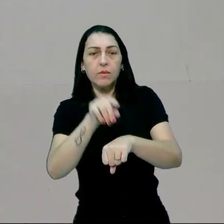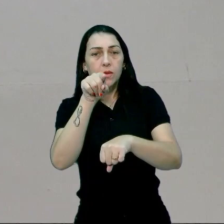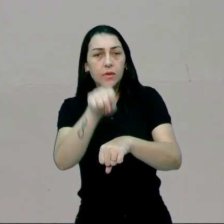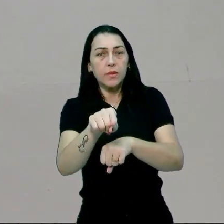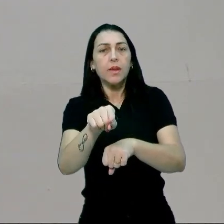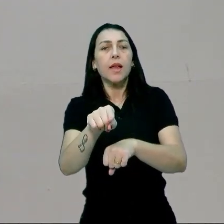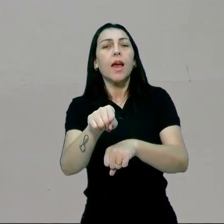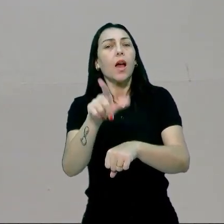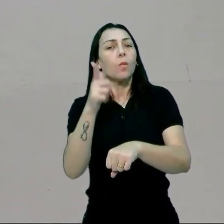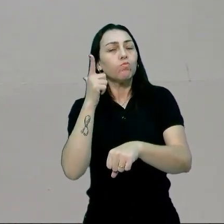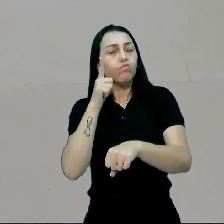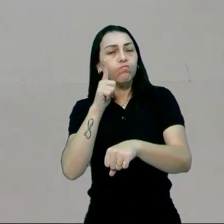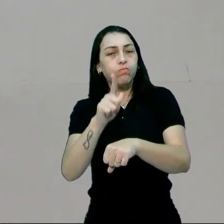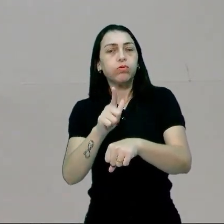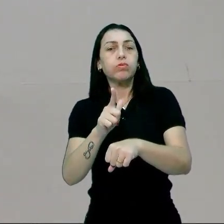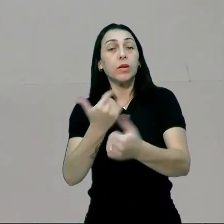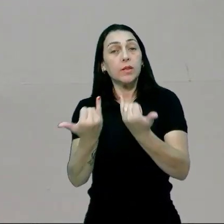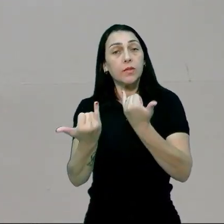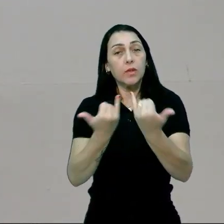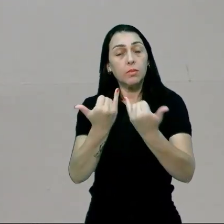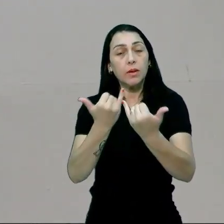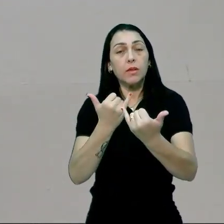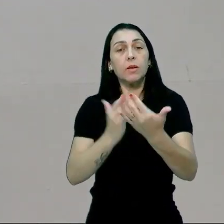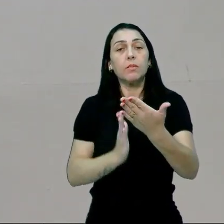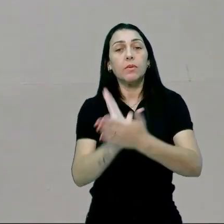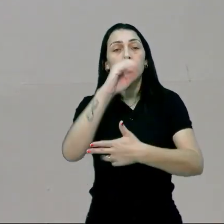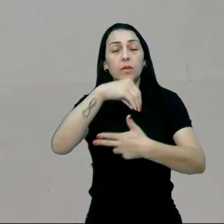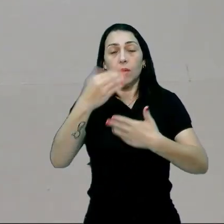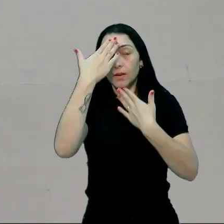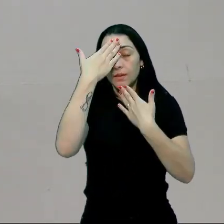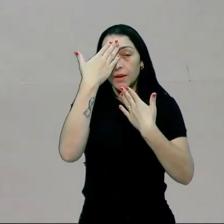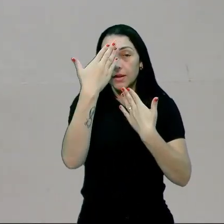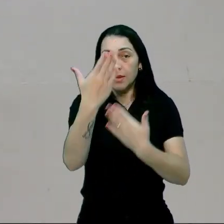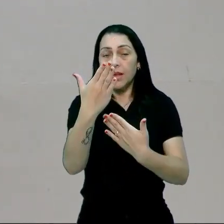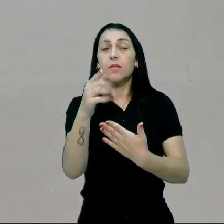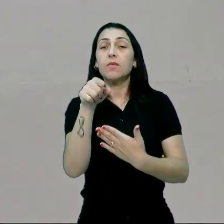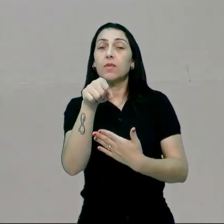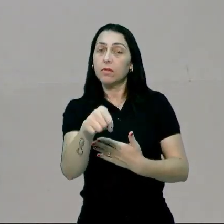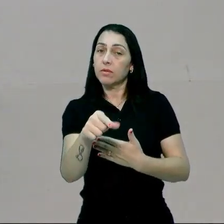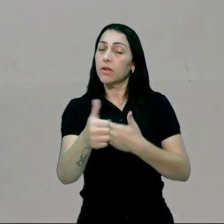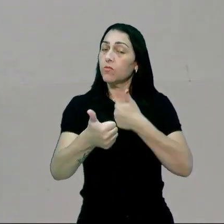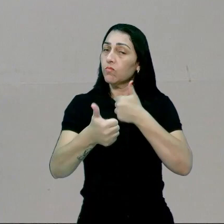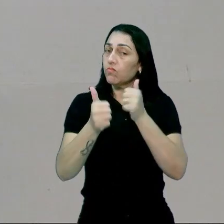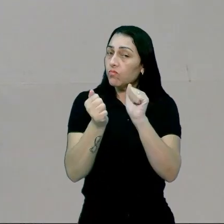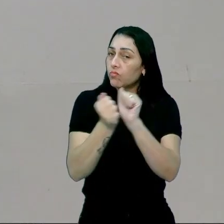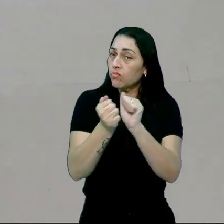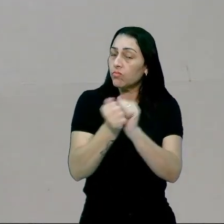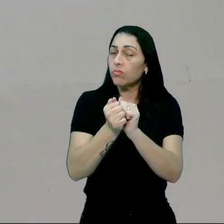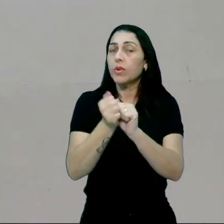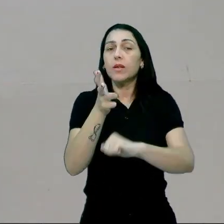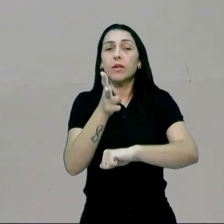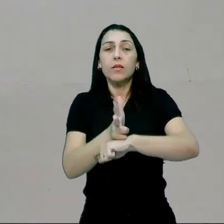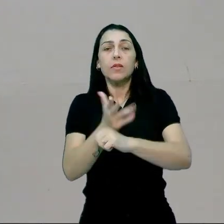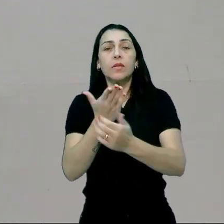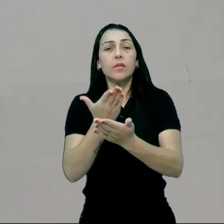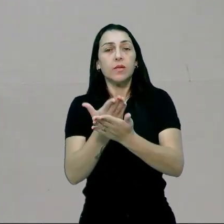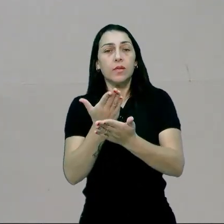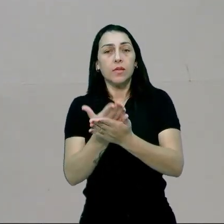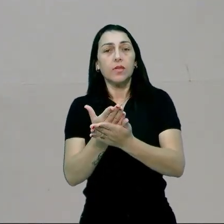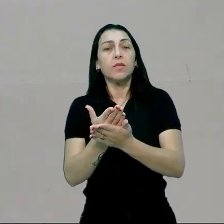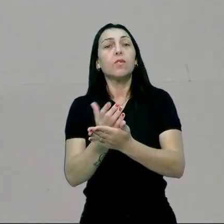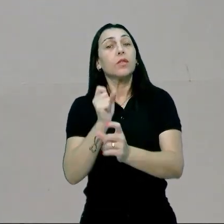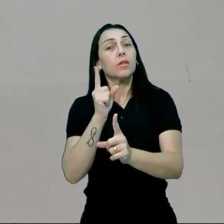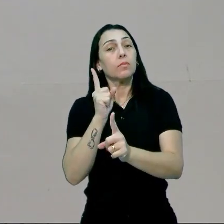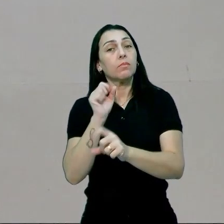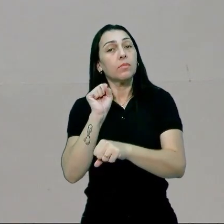você consolidar as suas informações. Eu agradeço o fato de você ter acompanhado esta videoaula e eu vou estar